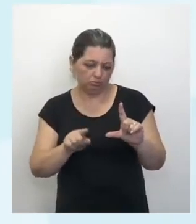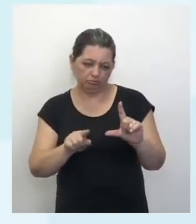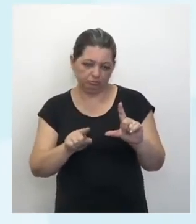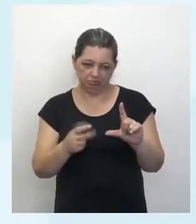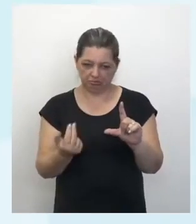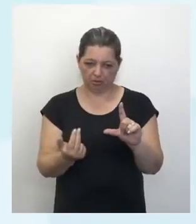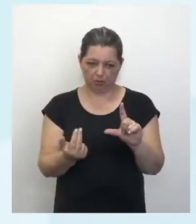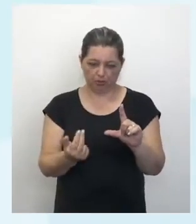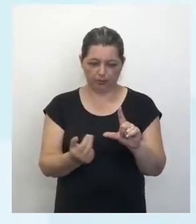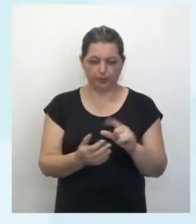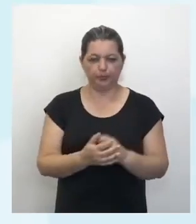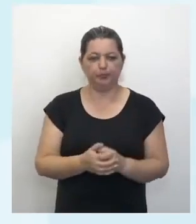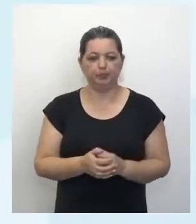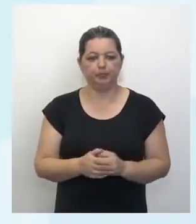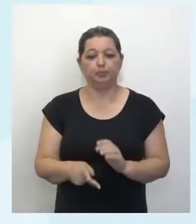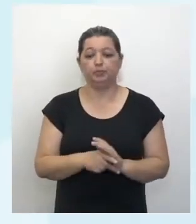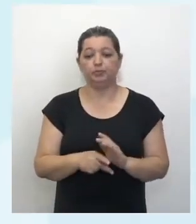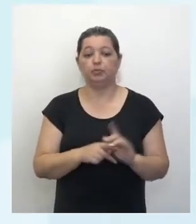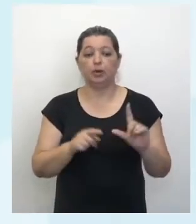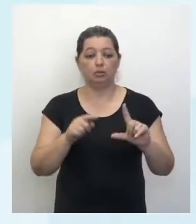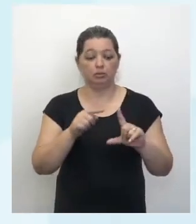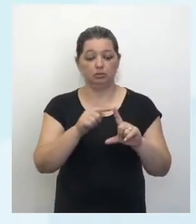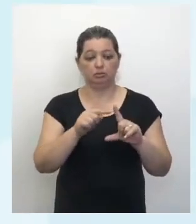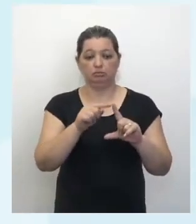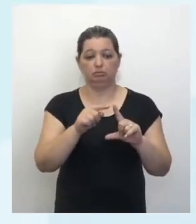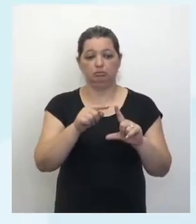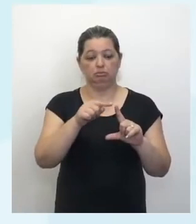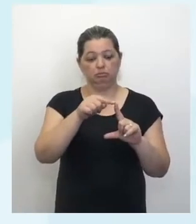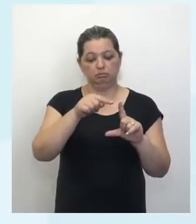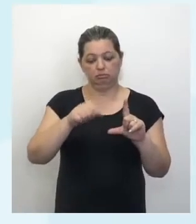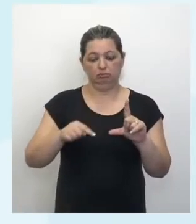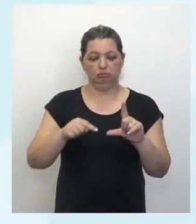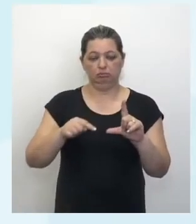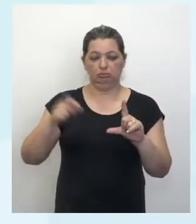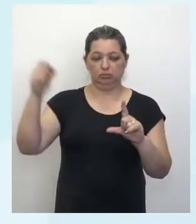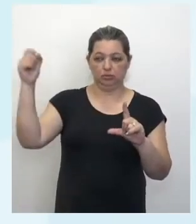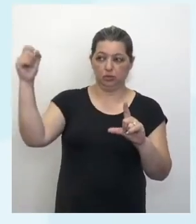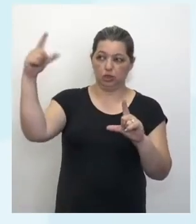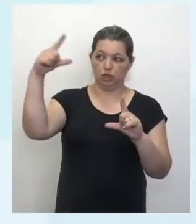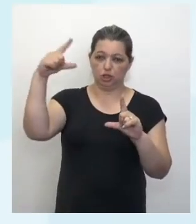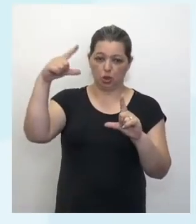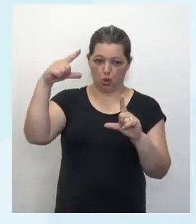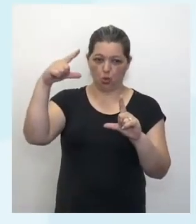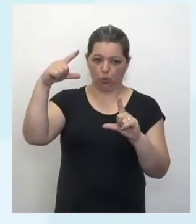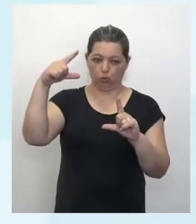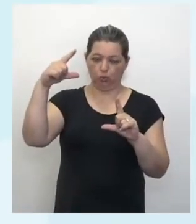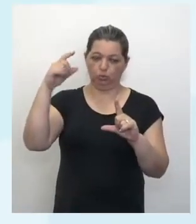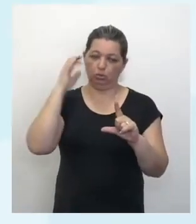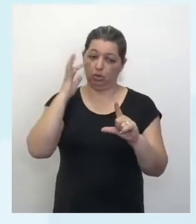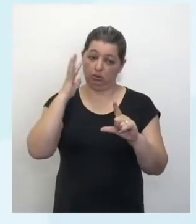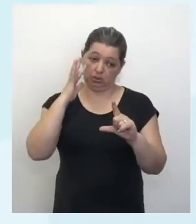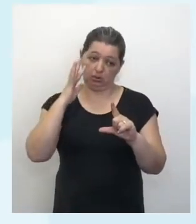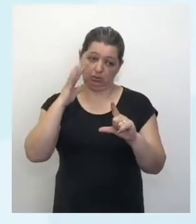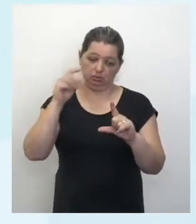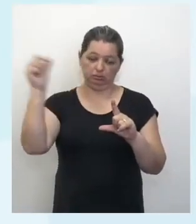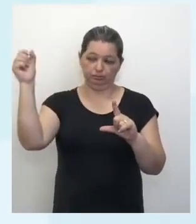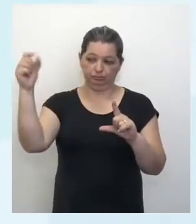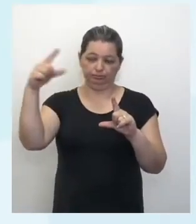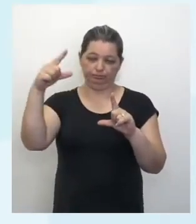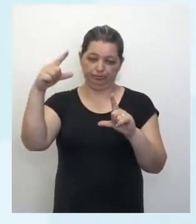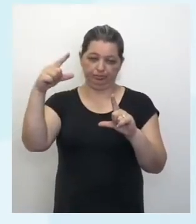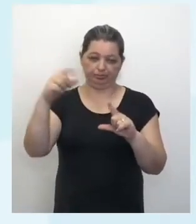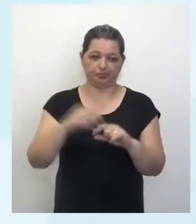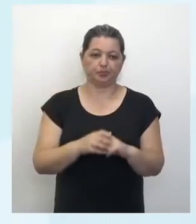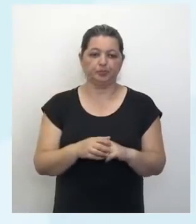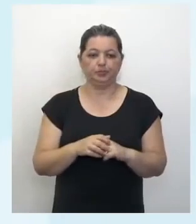na mesma. Então, esta inclinação, vamos supor que este seja o raio, né, de sol, se o nosso solzinho estiver lá em cima, né, ele